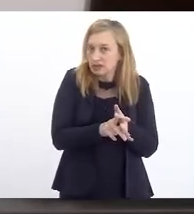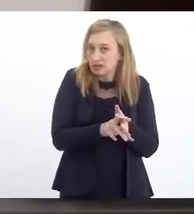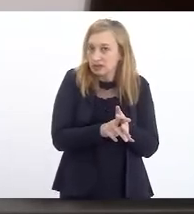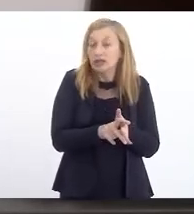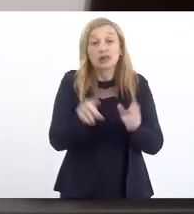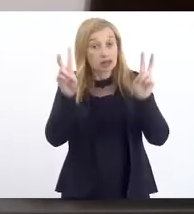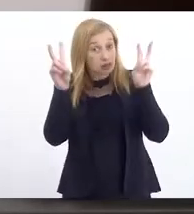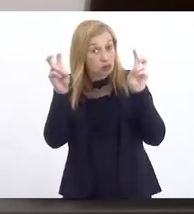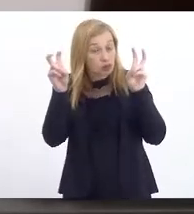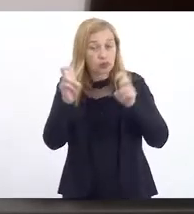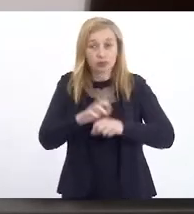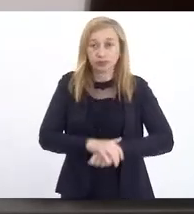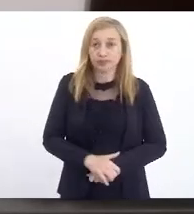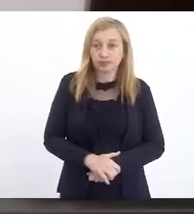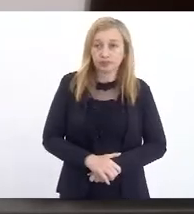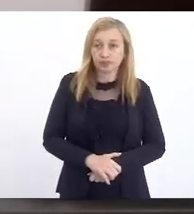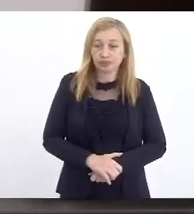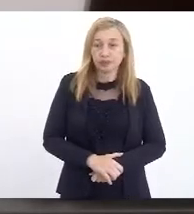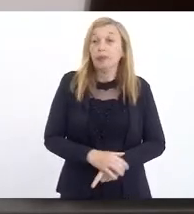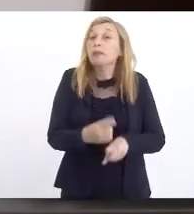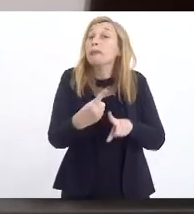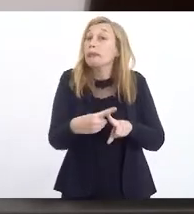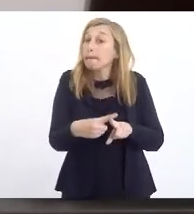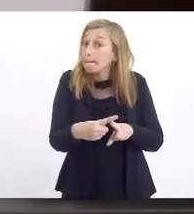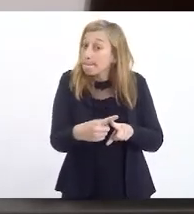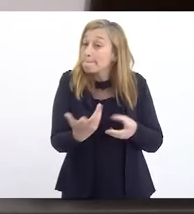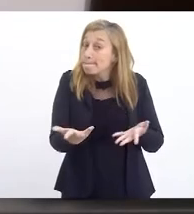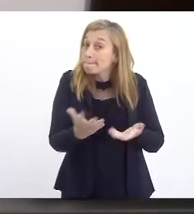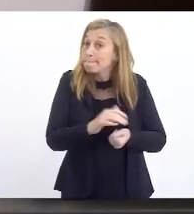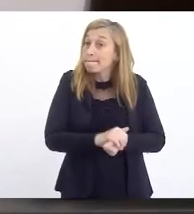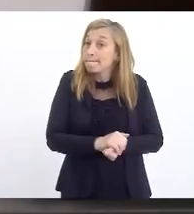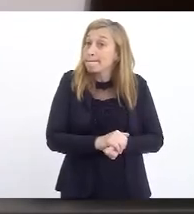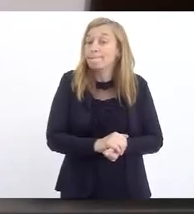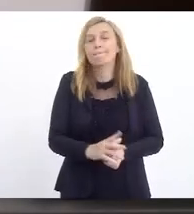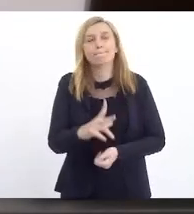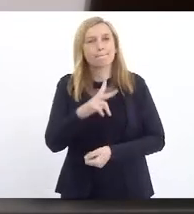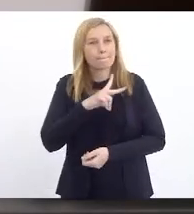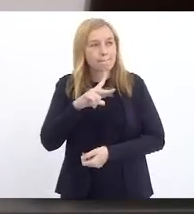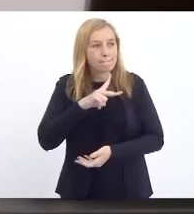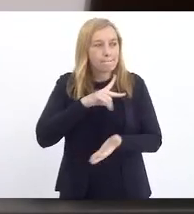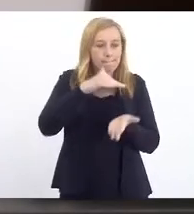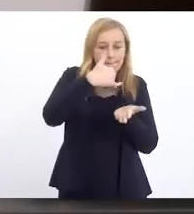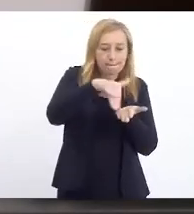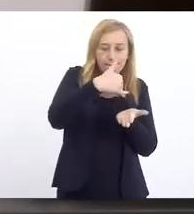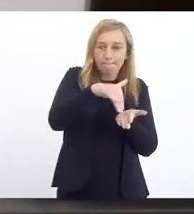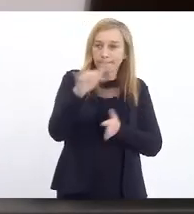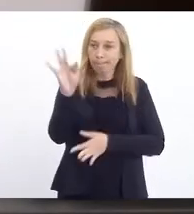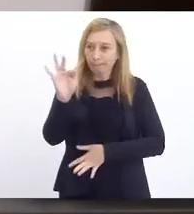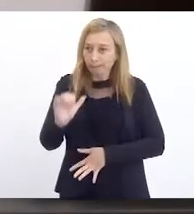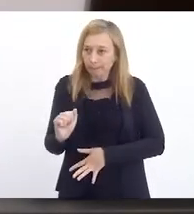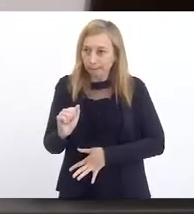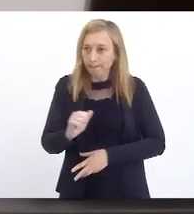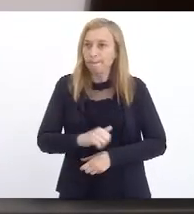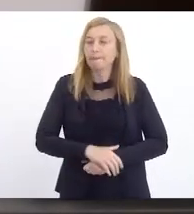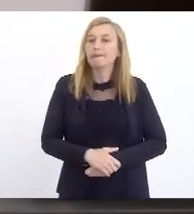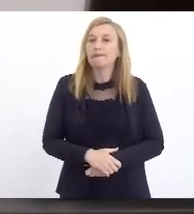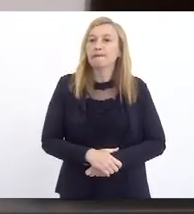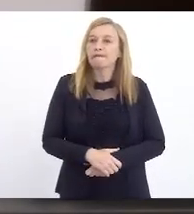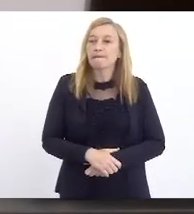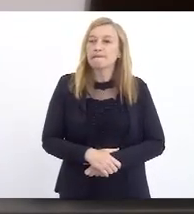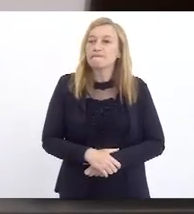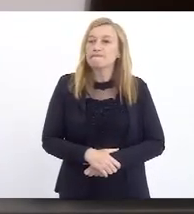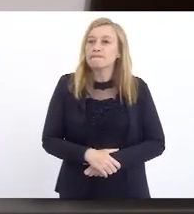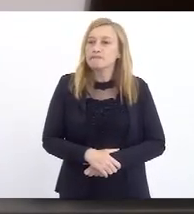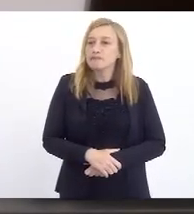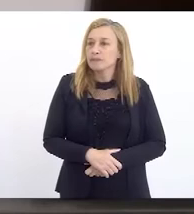dessa questão. Até porque a própria Secretaria de Fazenda, na